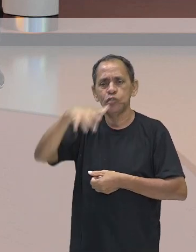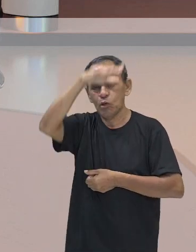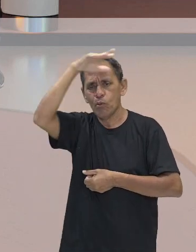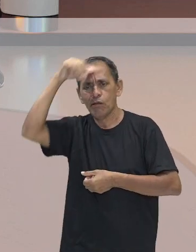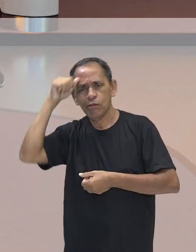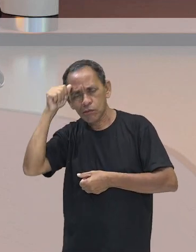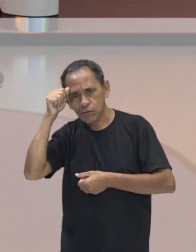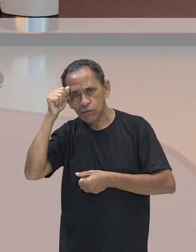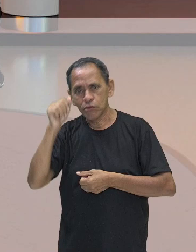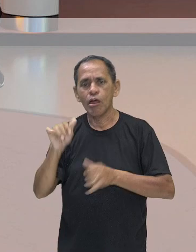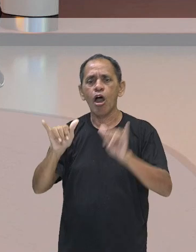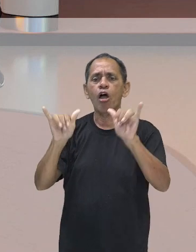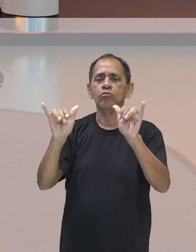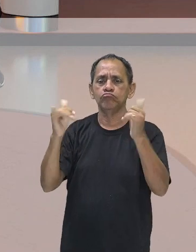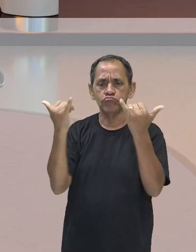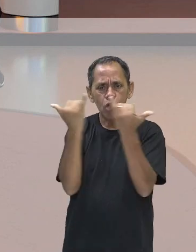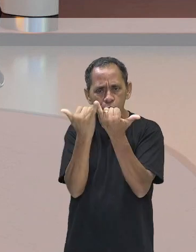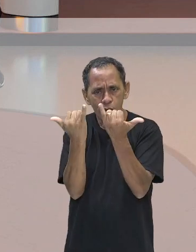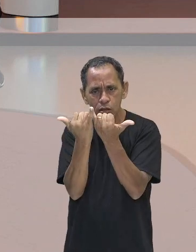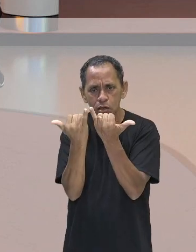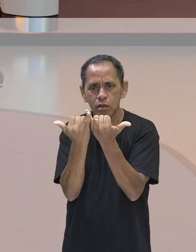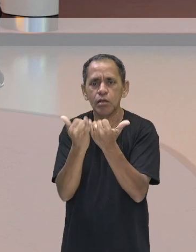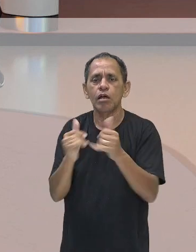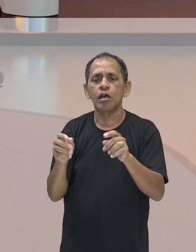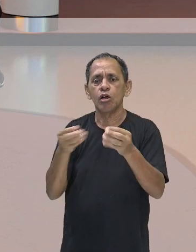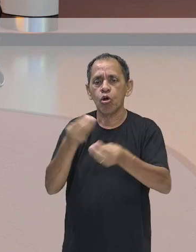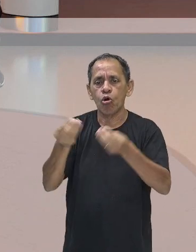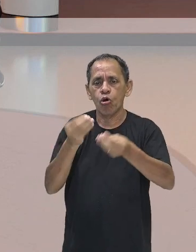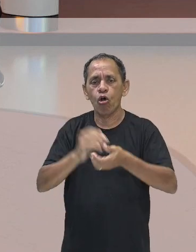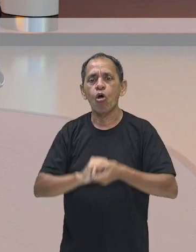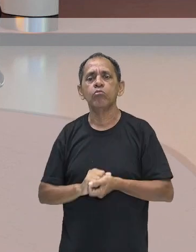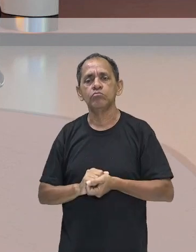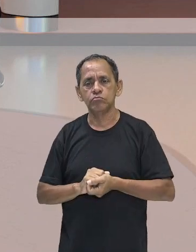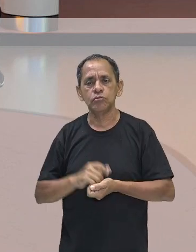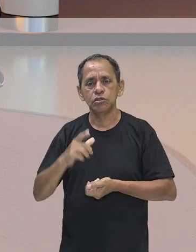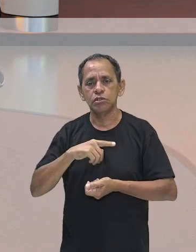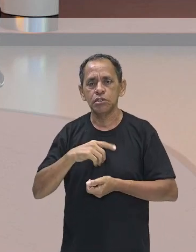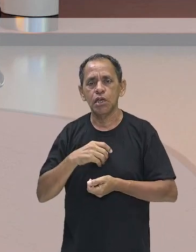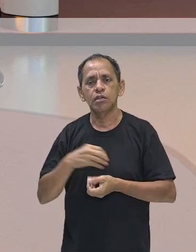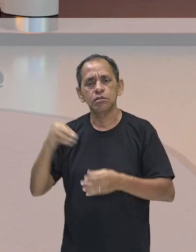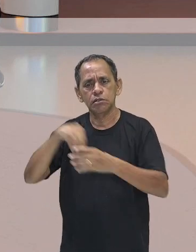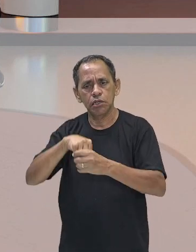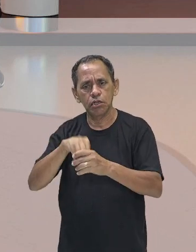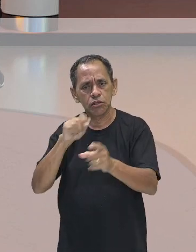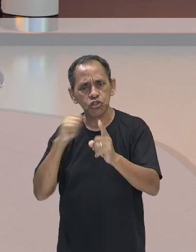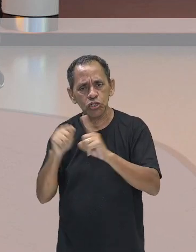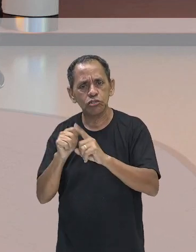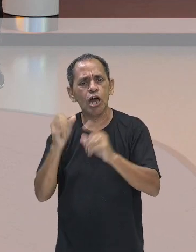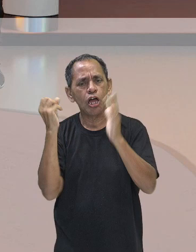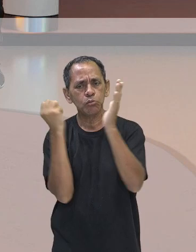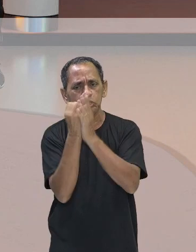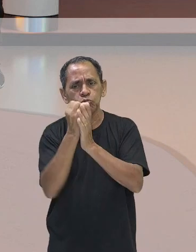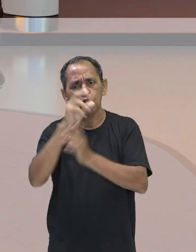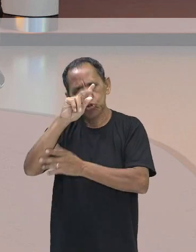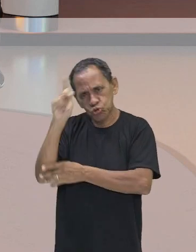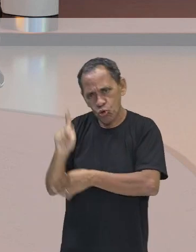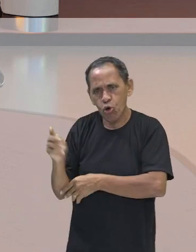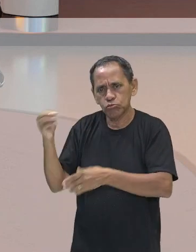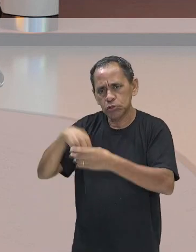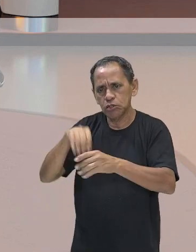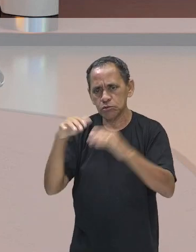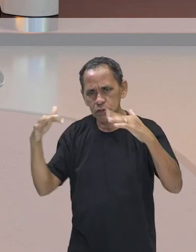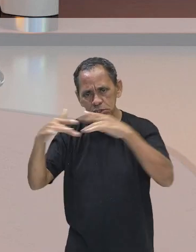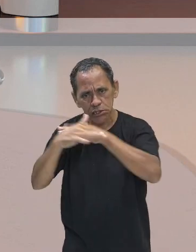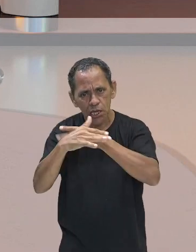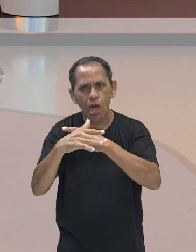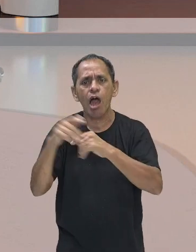Teatro Amazonas, vocês vão ver que ele permanece ali, ele é fruto do patrimônio histórico